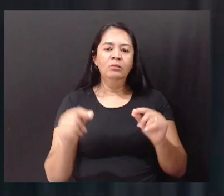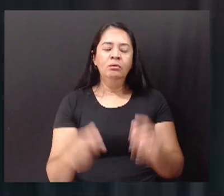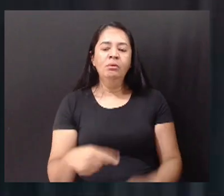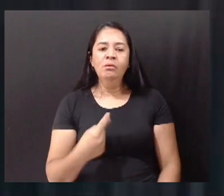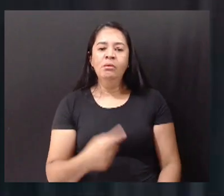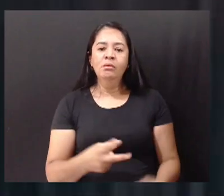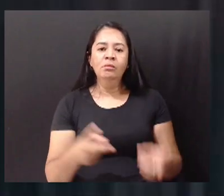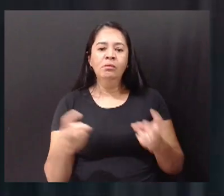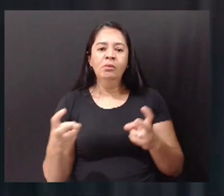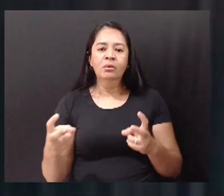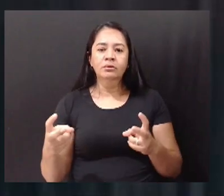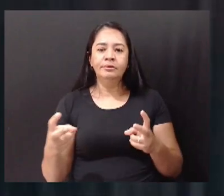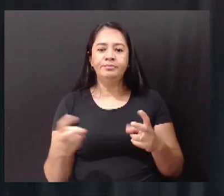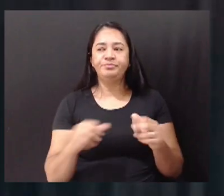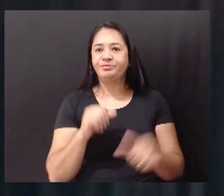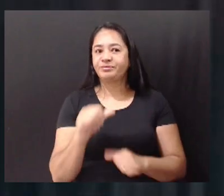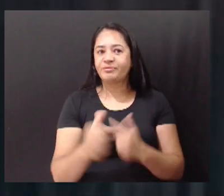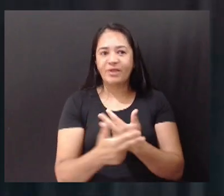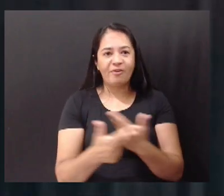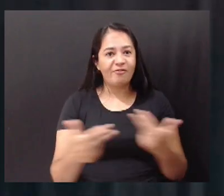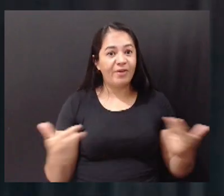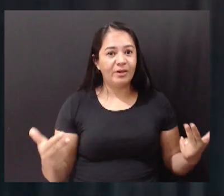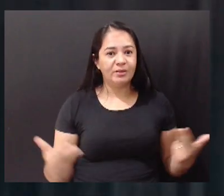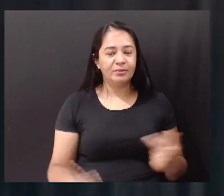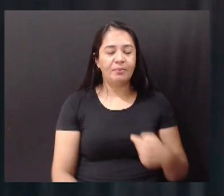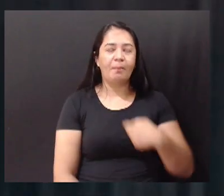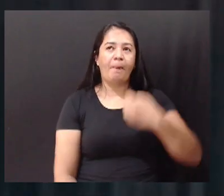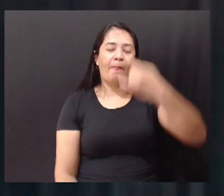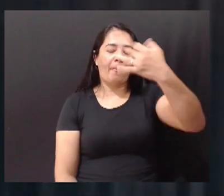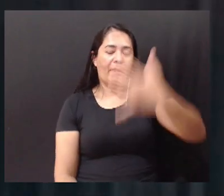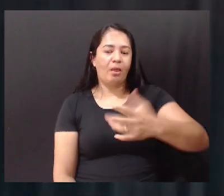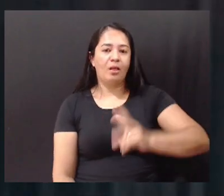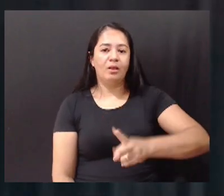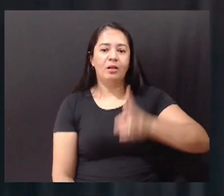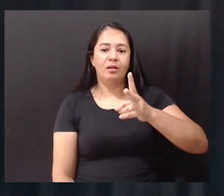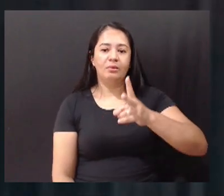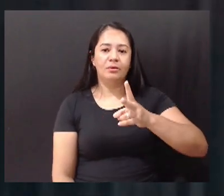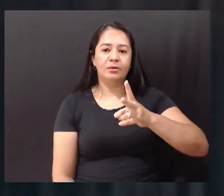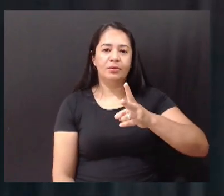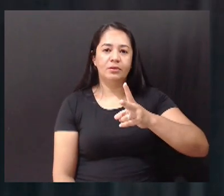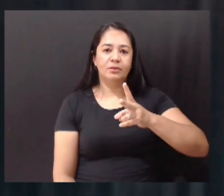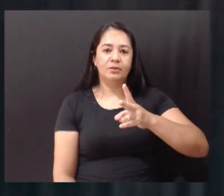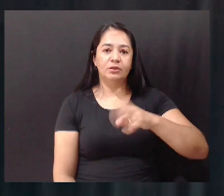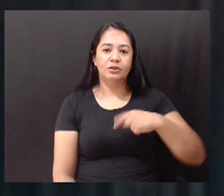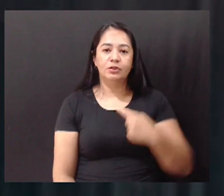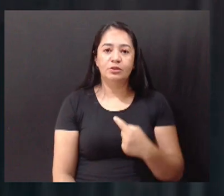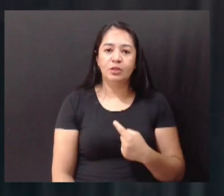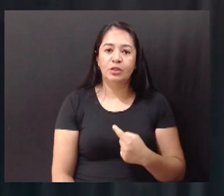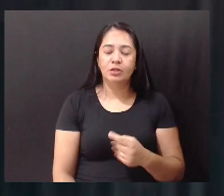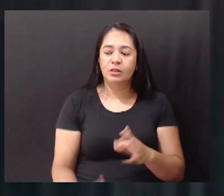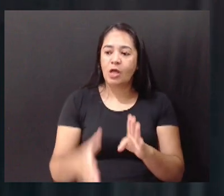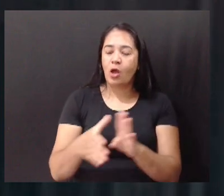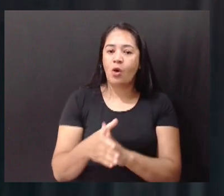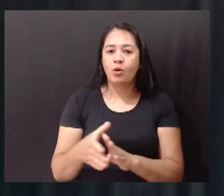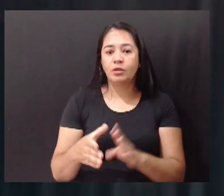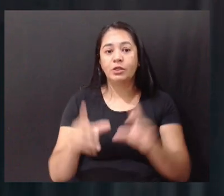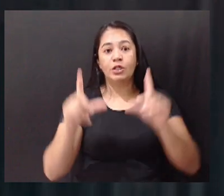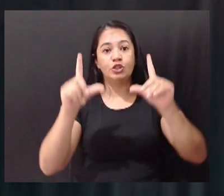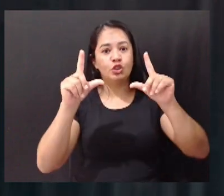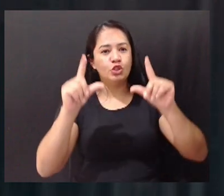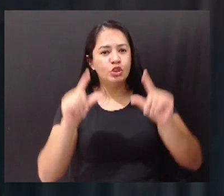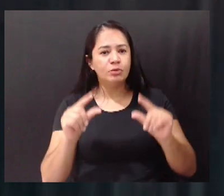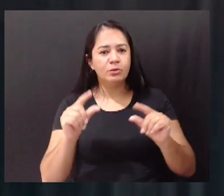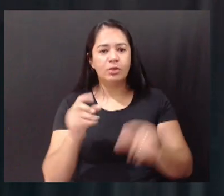diversas alterações. Então, uma coisa que eu costumo falar para as famílias, quando a gente vai orientar, por exemplo, redução,